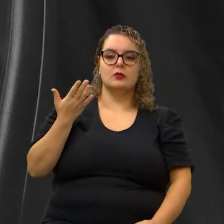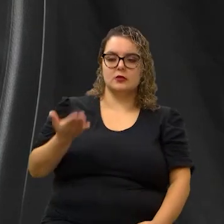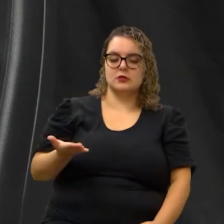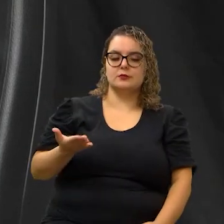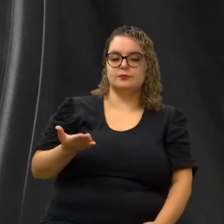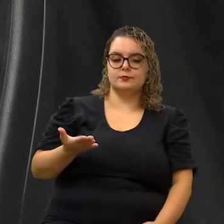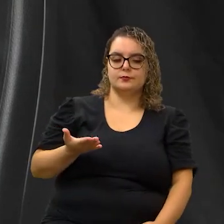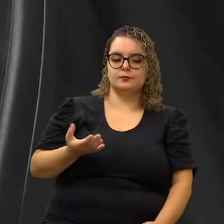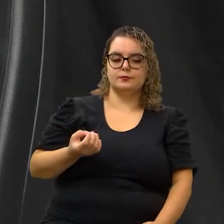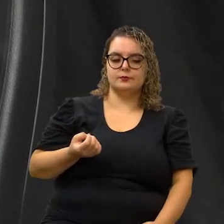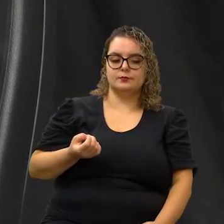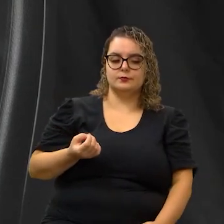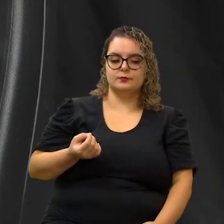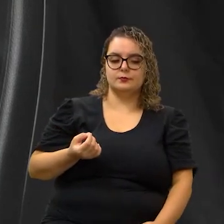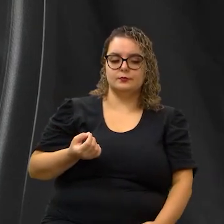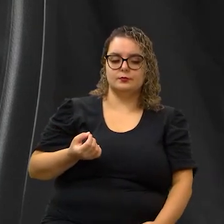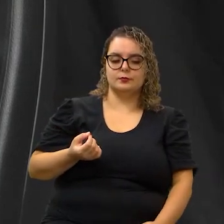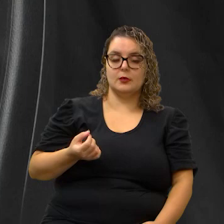Você...